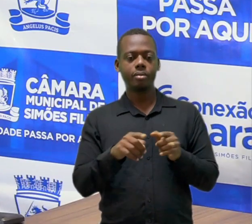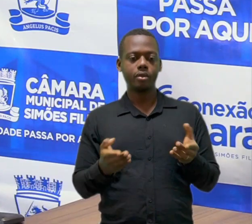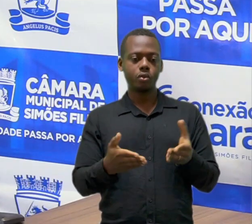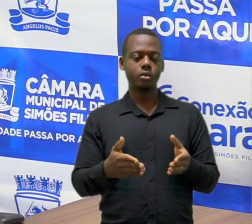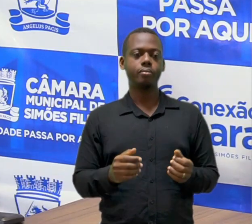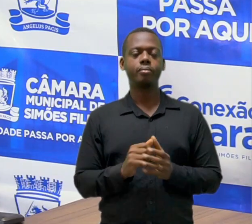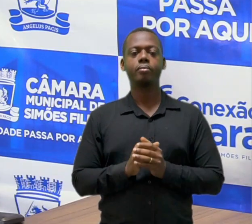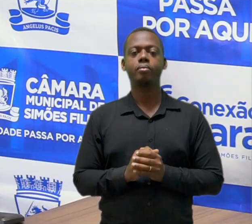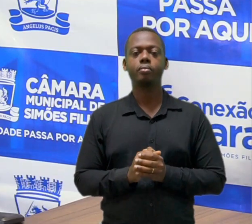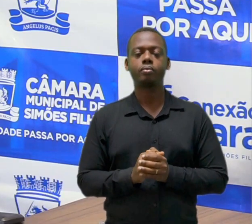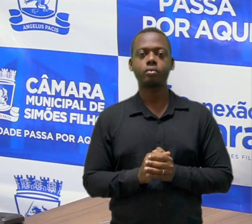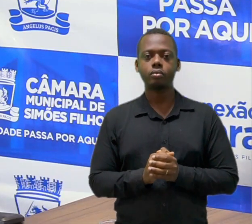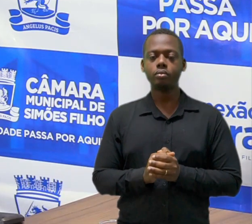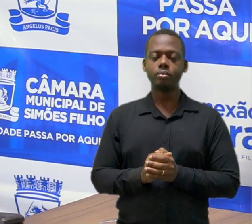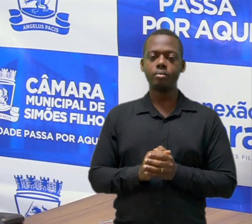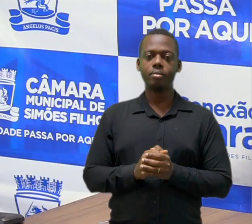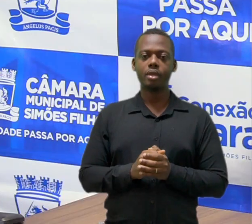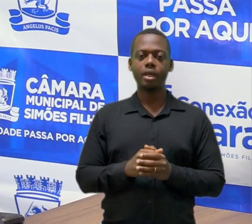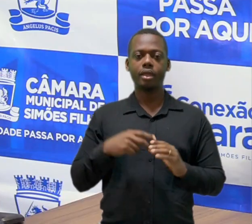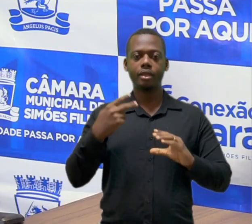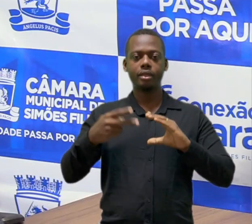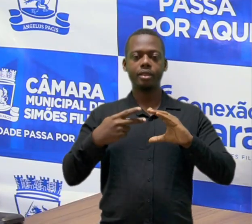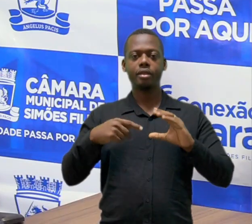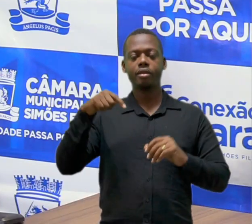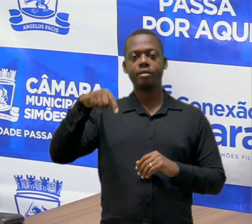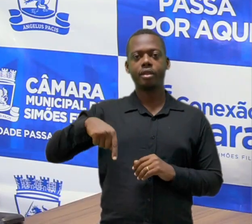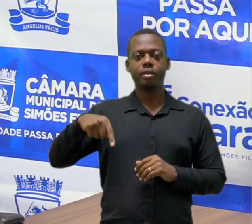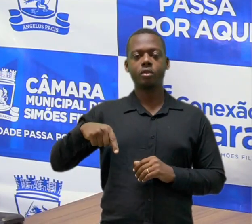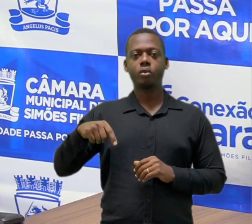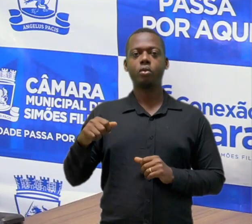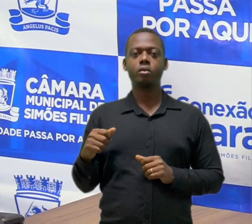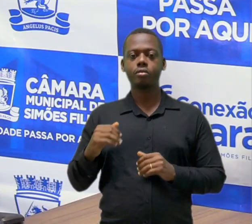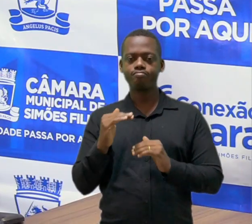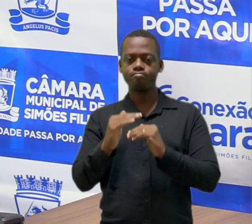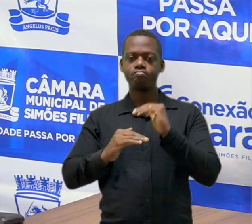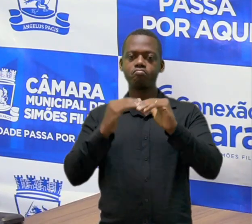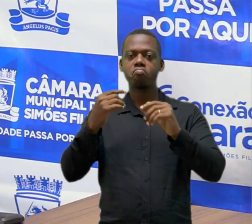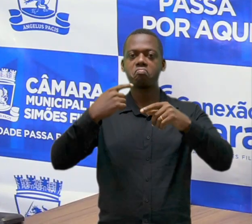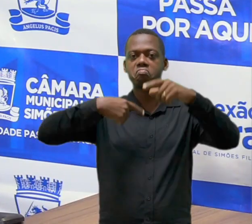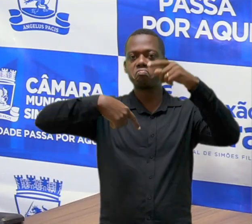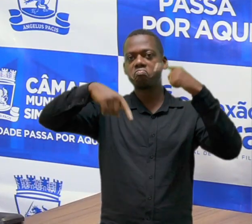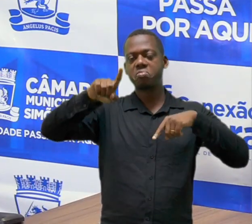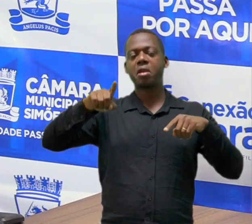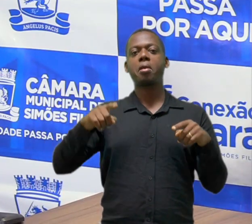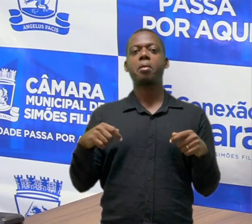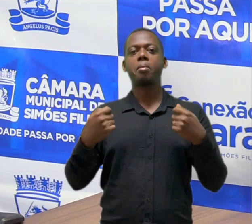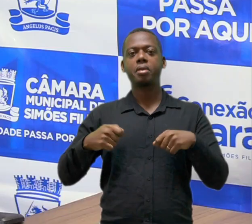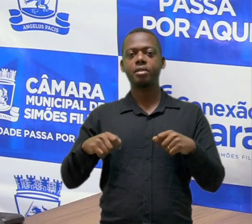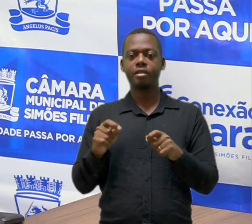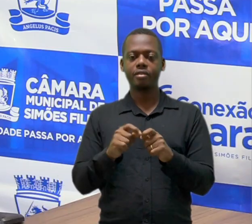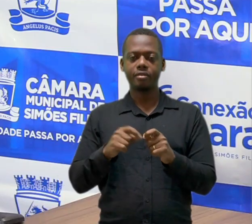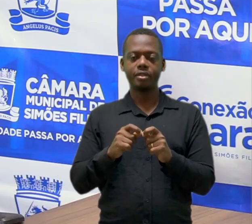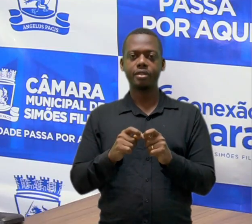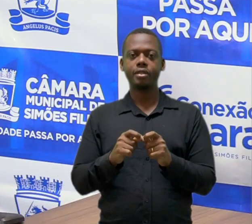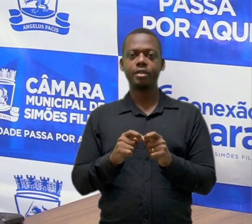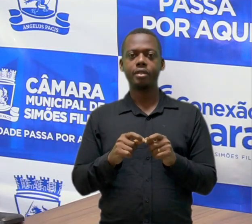Perfeito. Aqui a casa, ela vem avançando, né? Sim, Muito muito. precisa ser feito ainda, mas já tem alguns avanços, inclusive